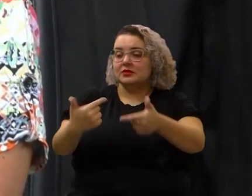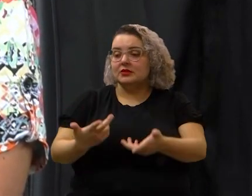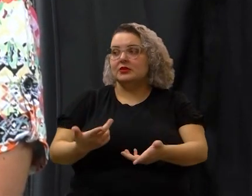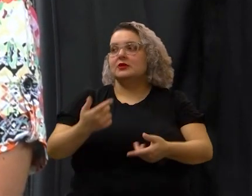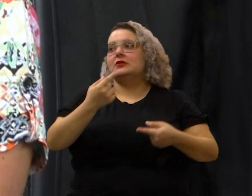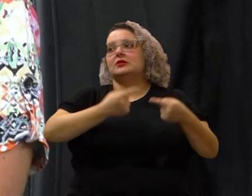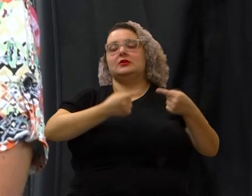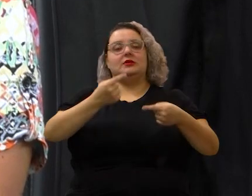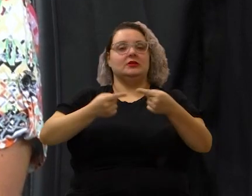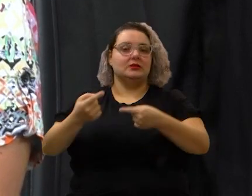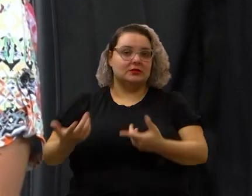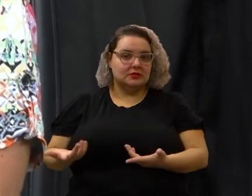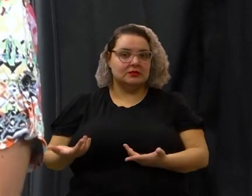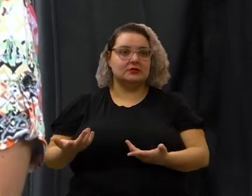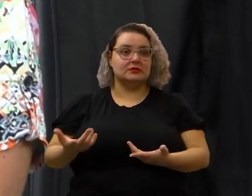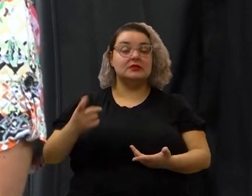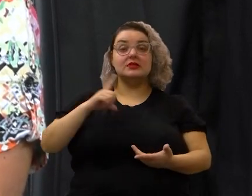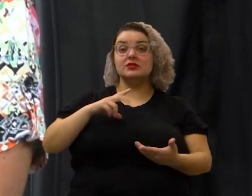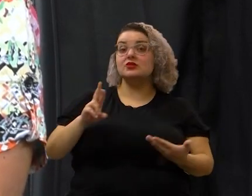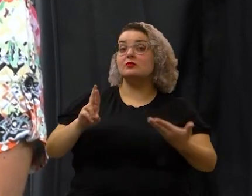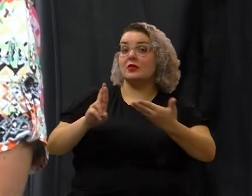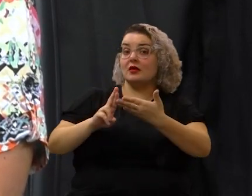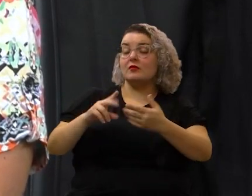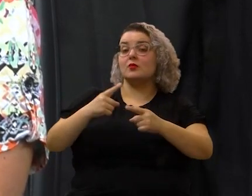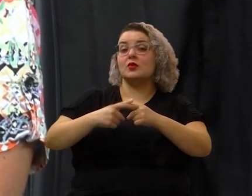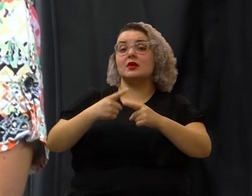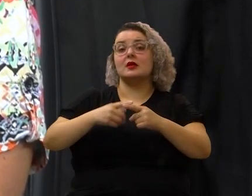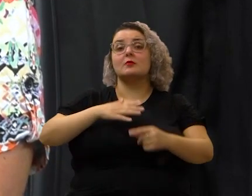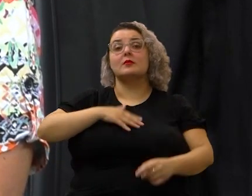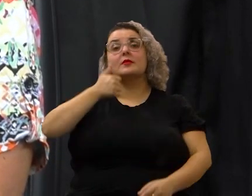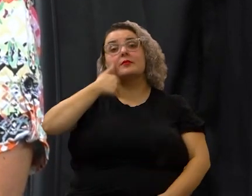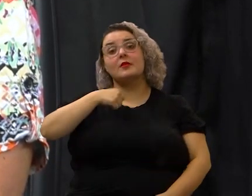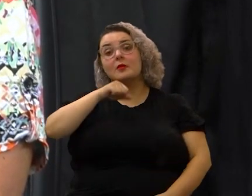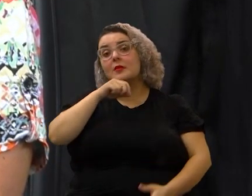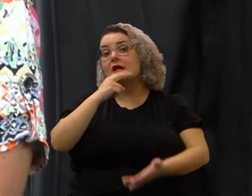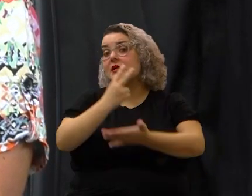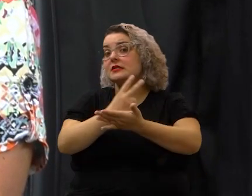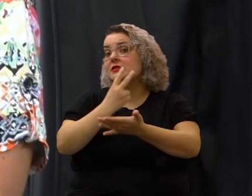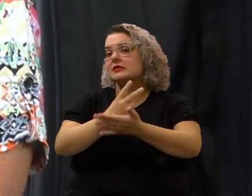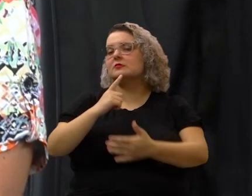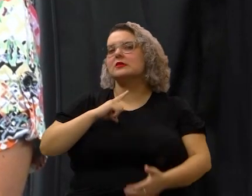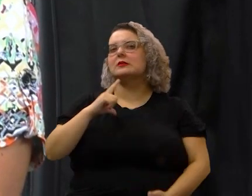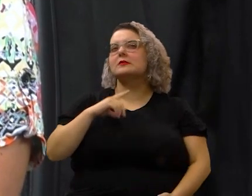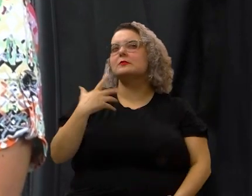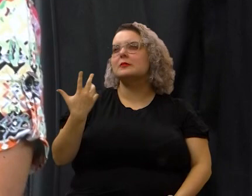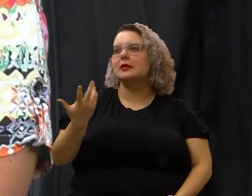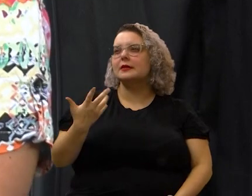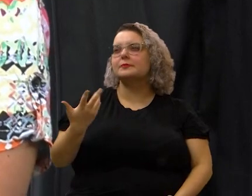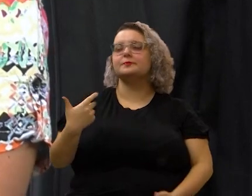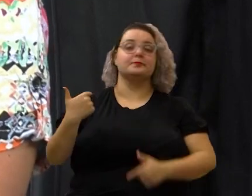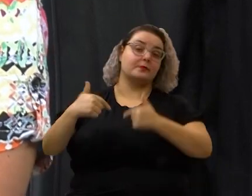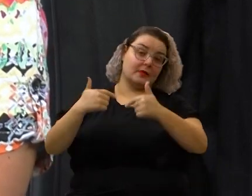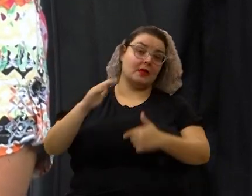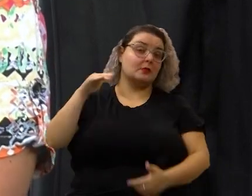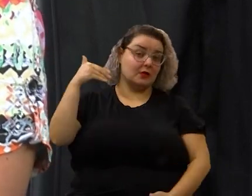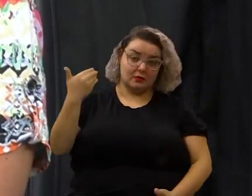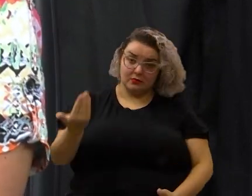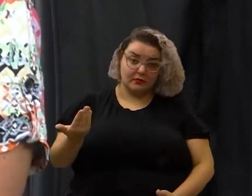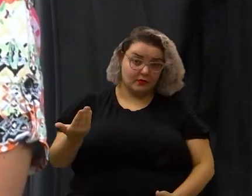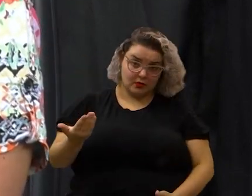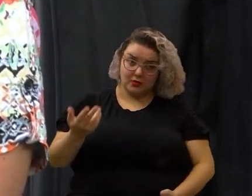trabalho, pelas discussões, e acho uma referência também porque a minha mãe, ela sempre teve ela trabalhou fora a